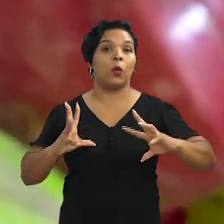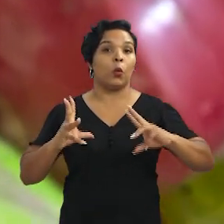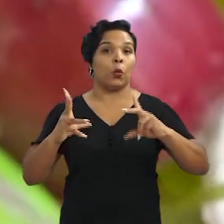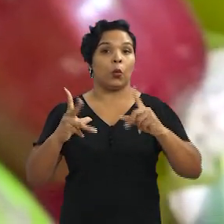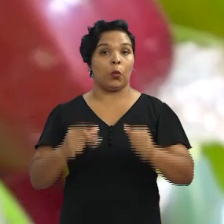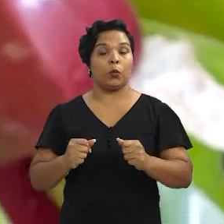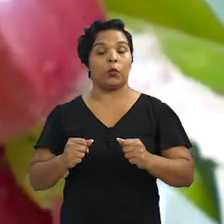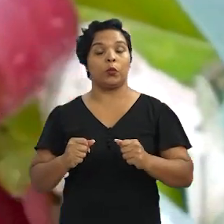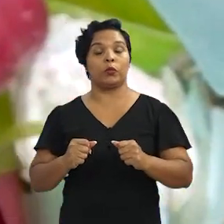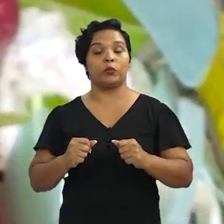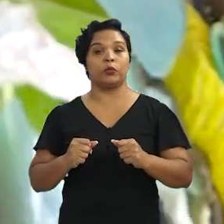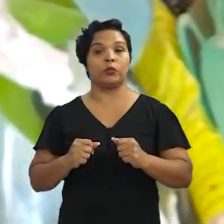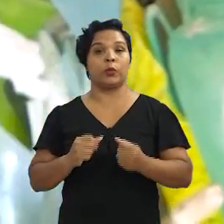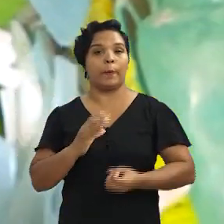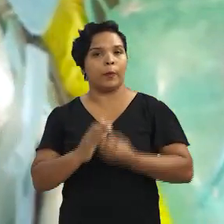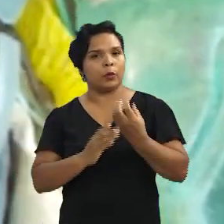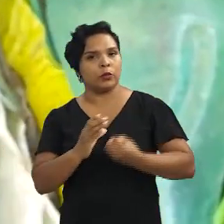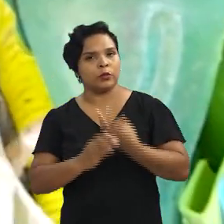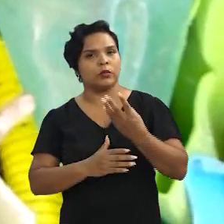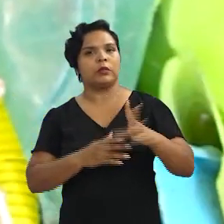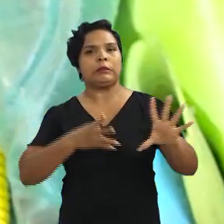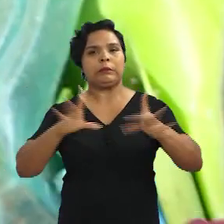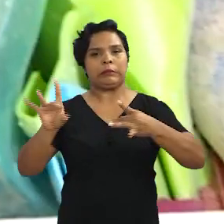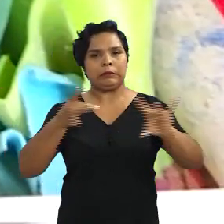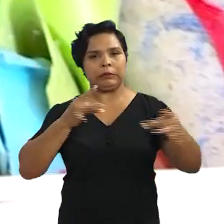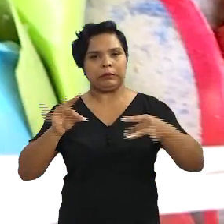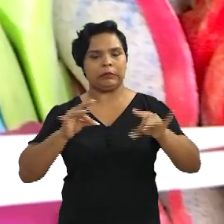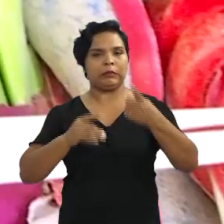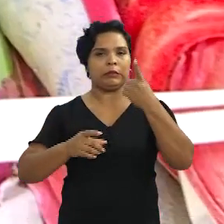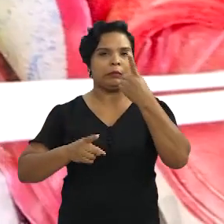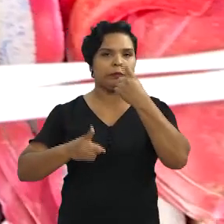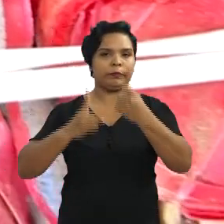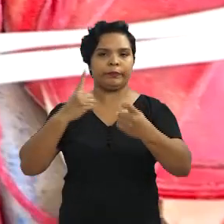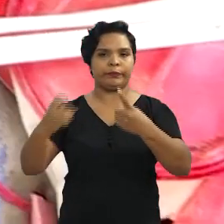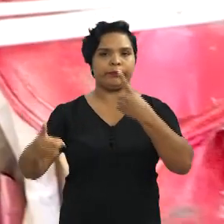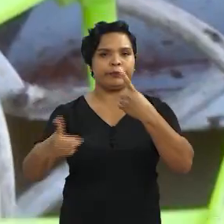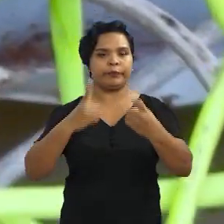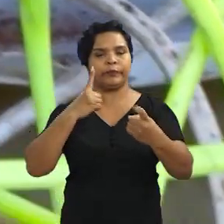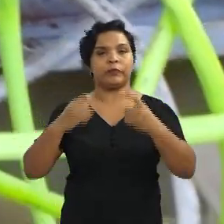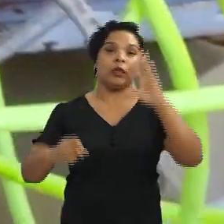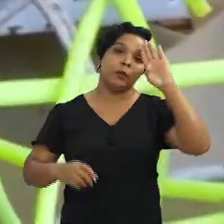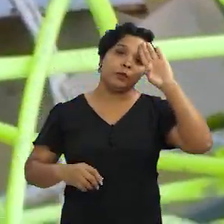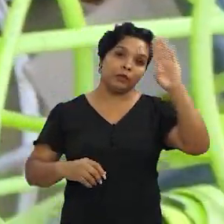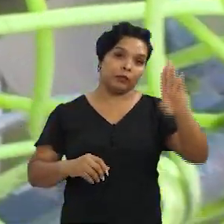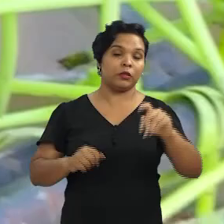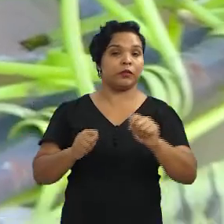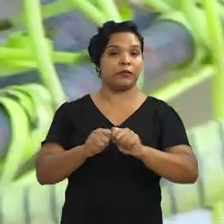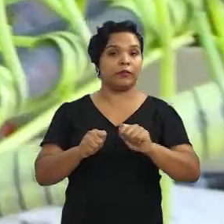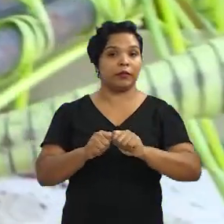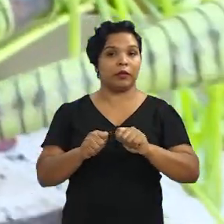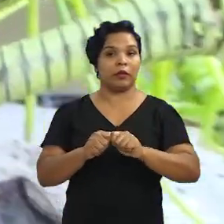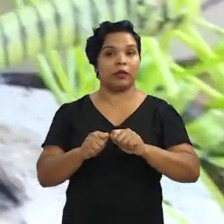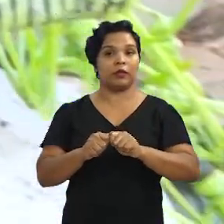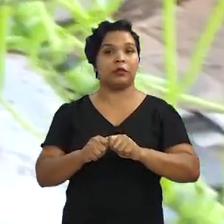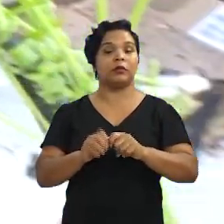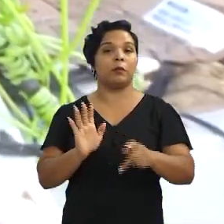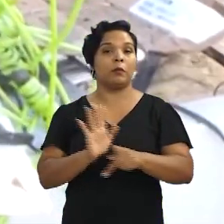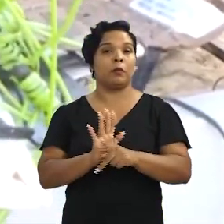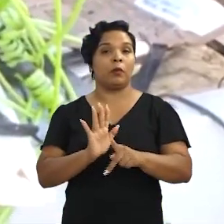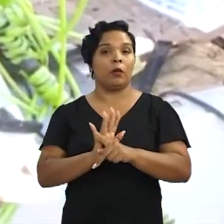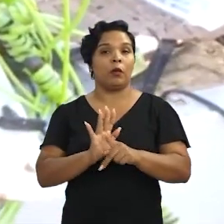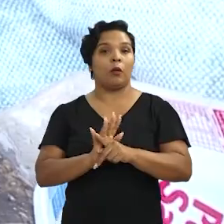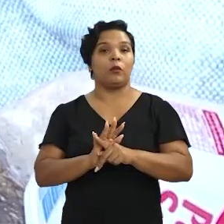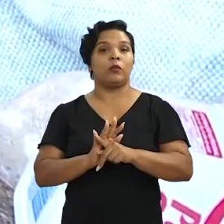O mundo está produzindo uma quantidade recorde de resíduos plásticos descartáveis, principalmente feitos a partir de